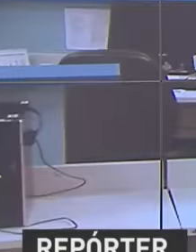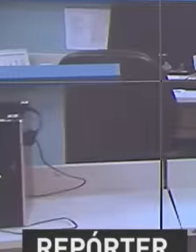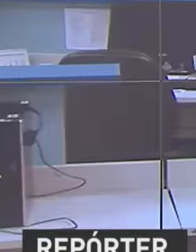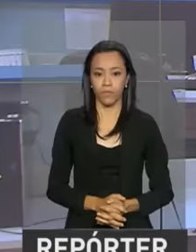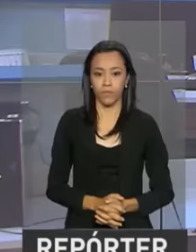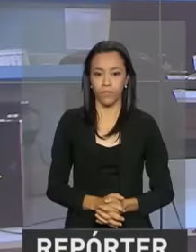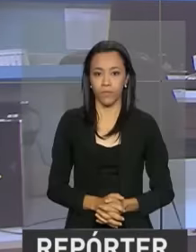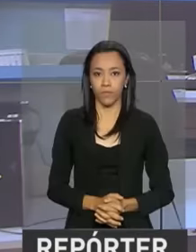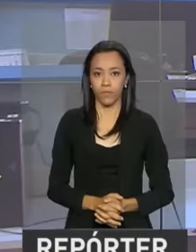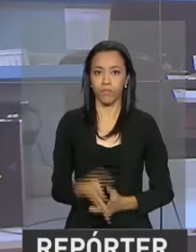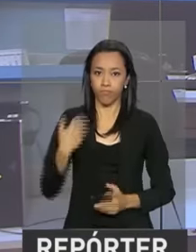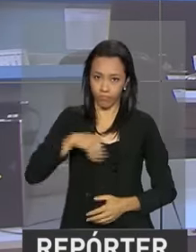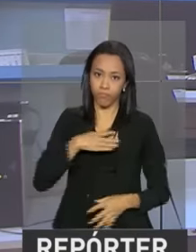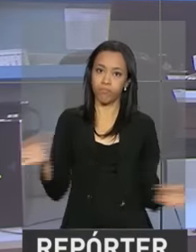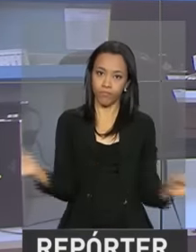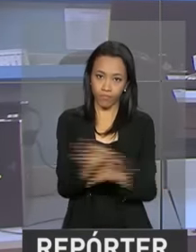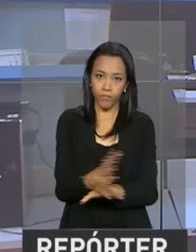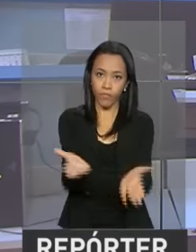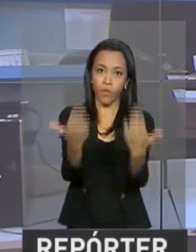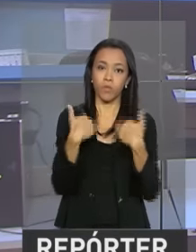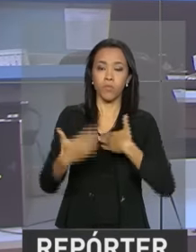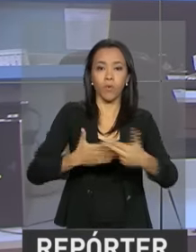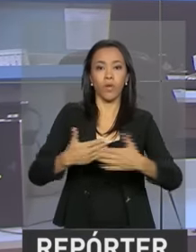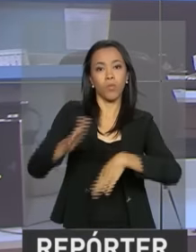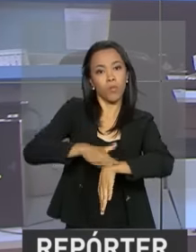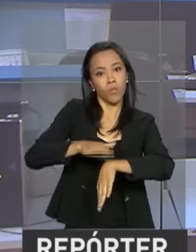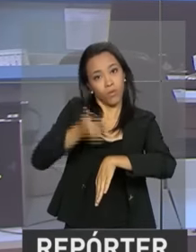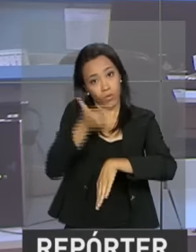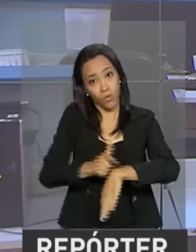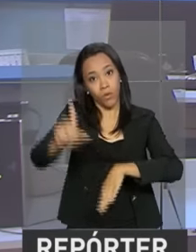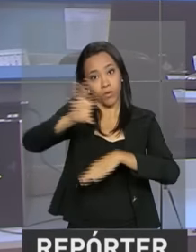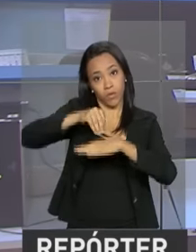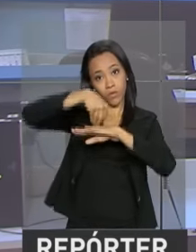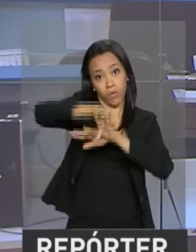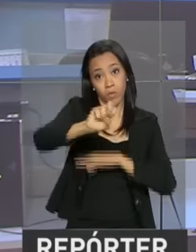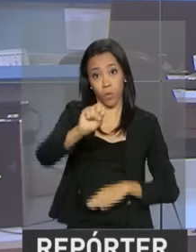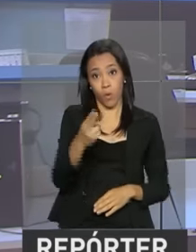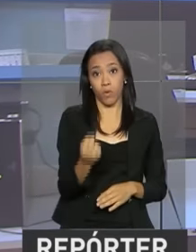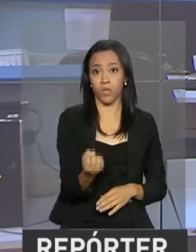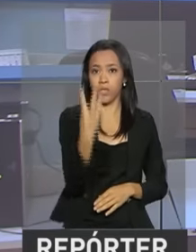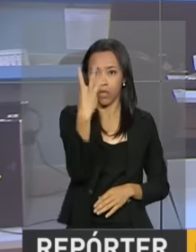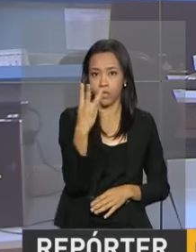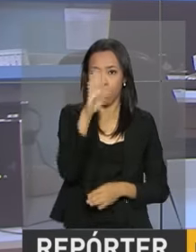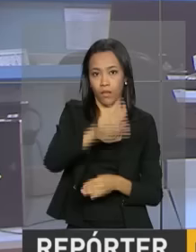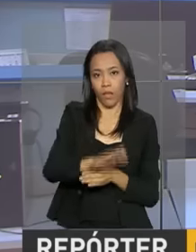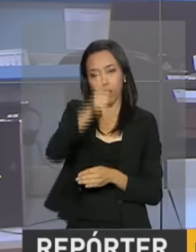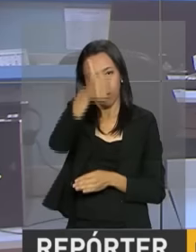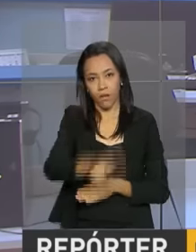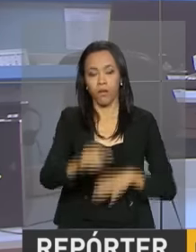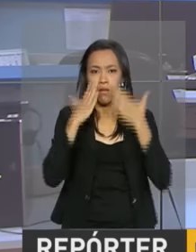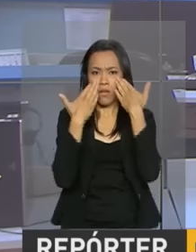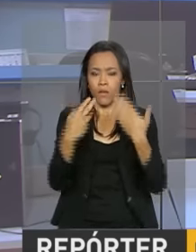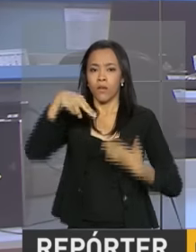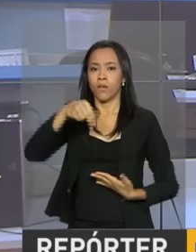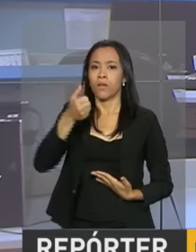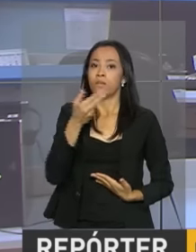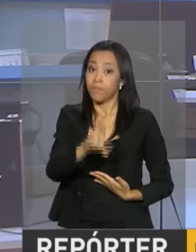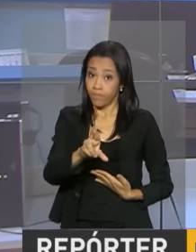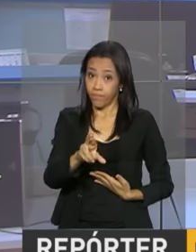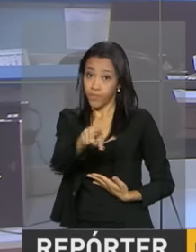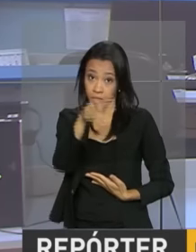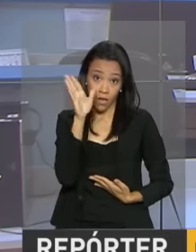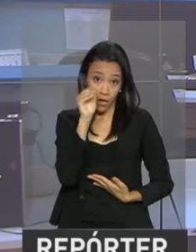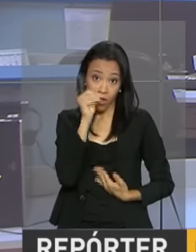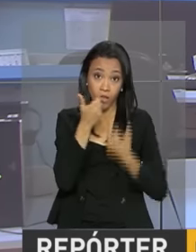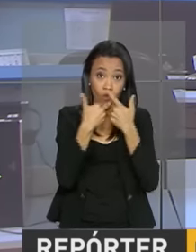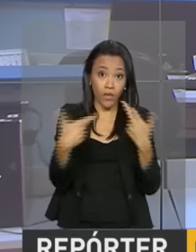saudade nós ficamos por aqui voltamos a qualquer momento com outras informações ou às 3 da tarde na próxima edição do repórter NBR